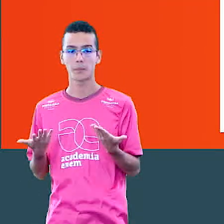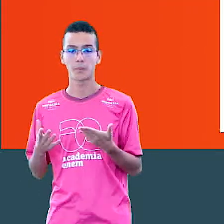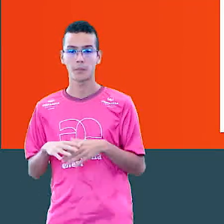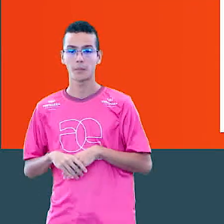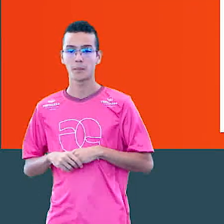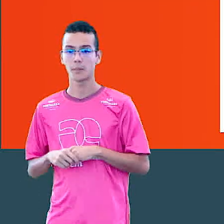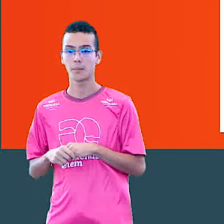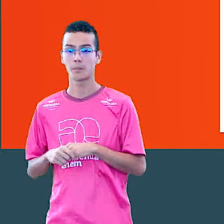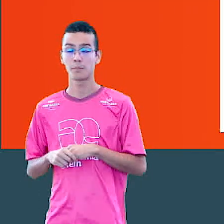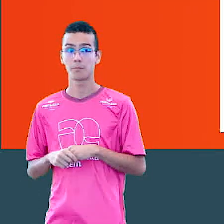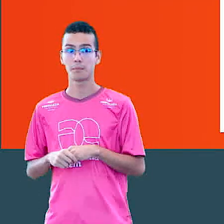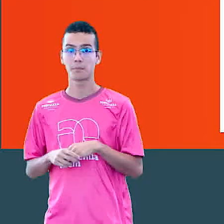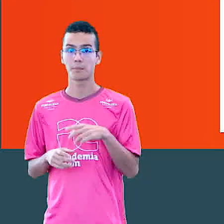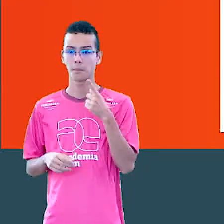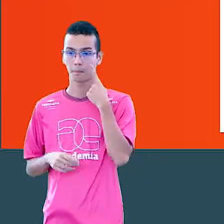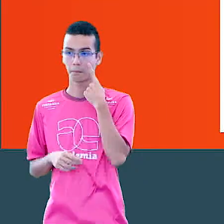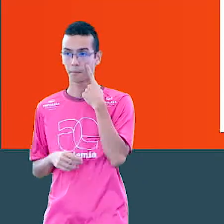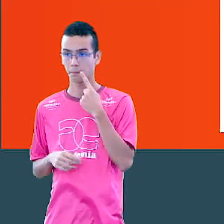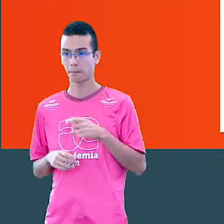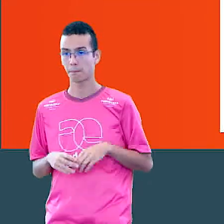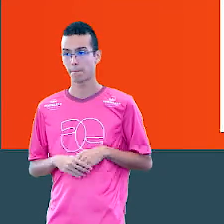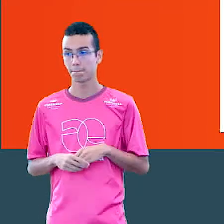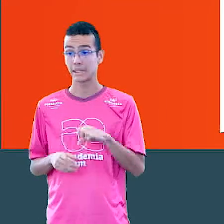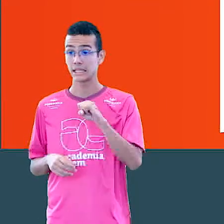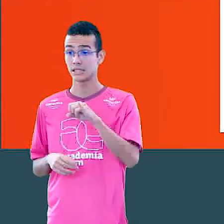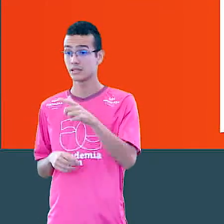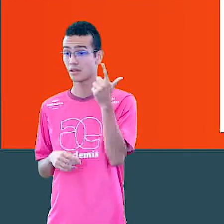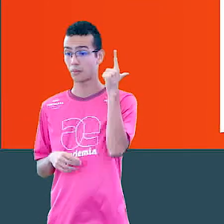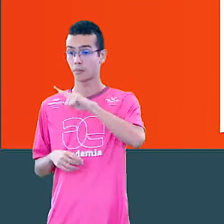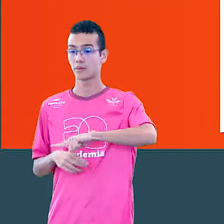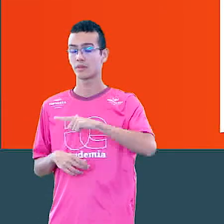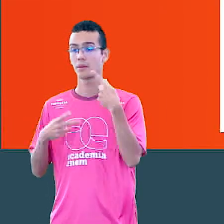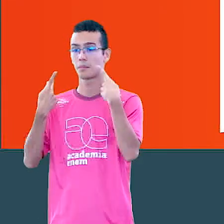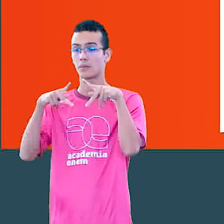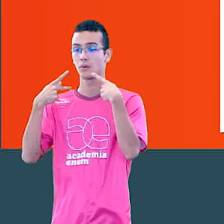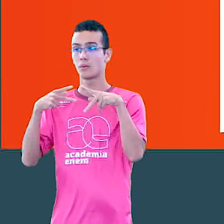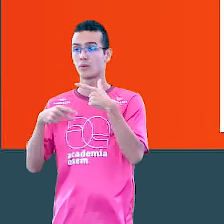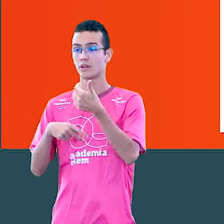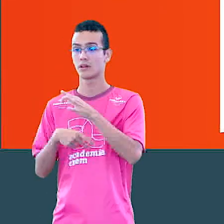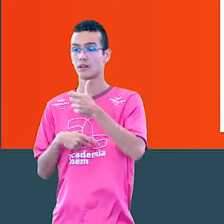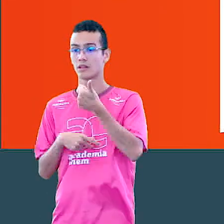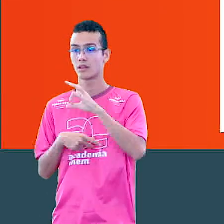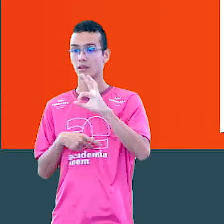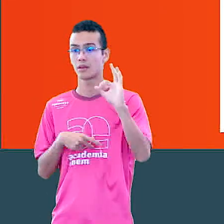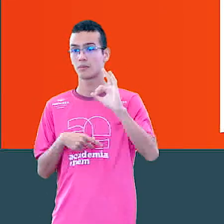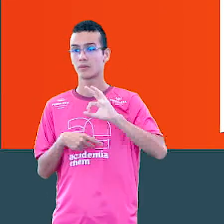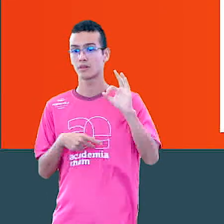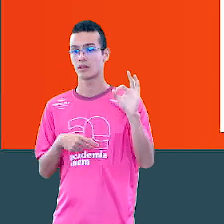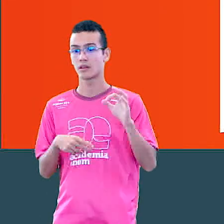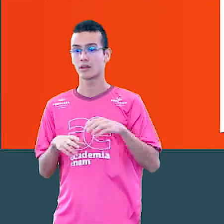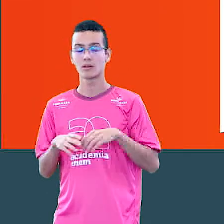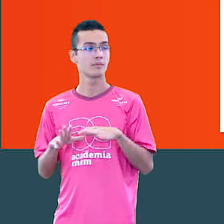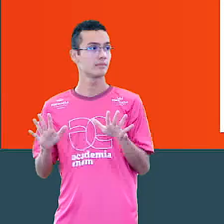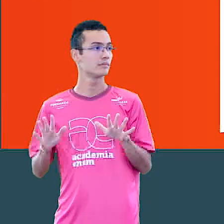Outra coisa, quem consegue ProUni 100% e que é baixa renda...